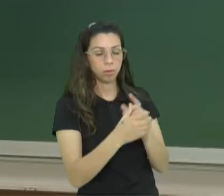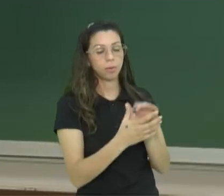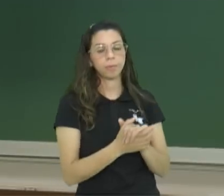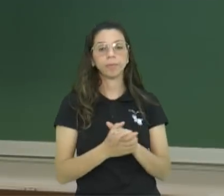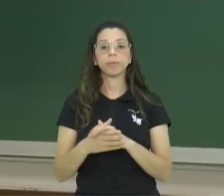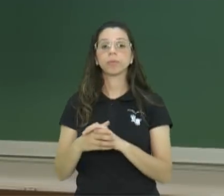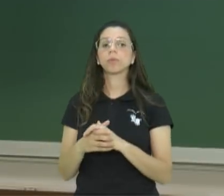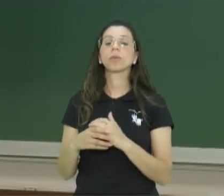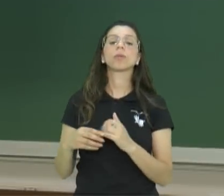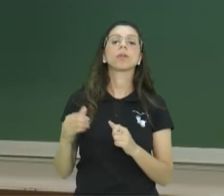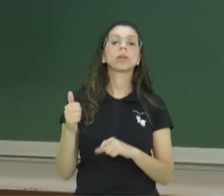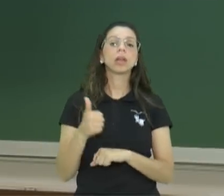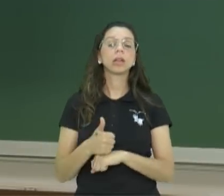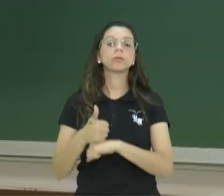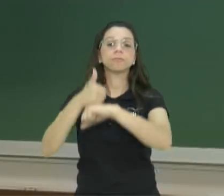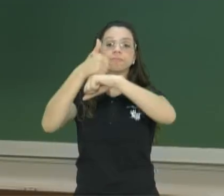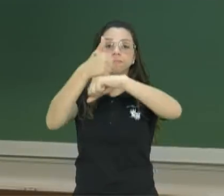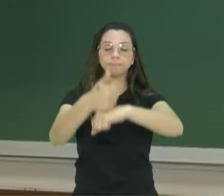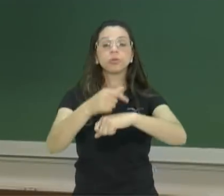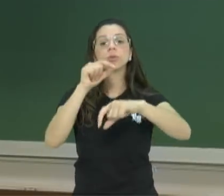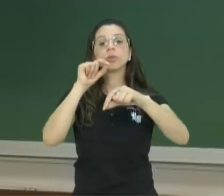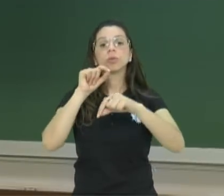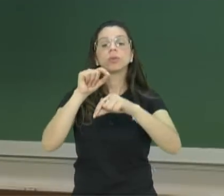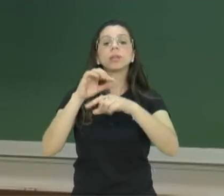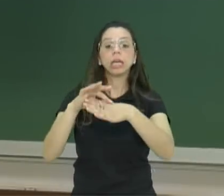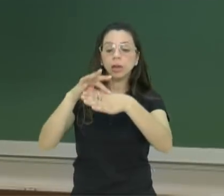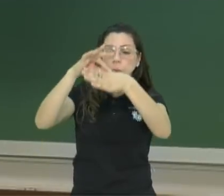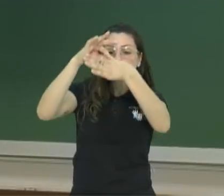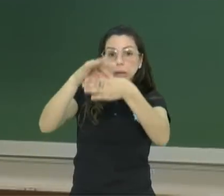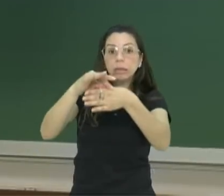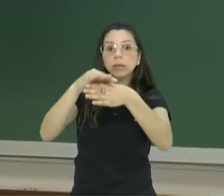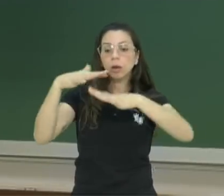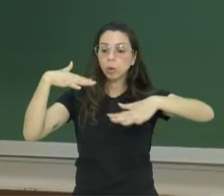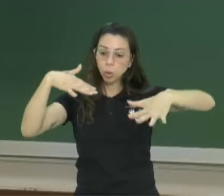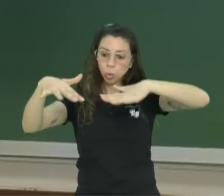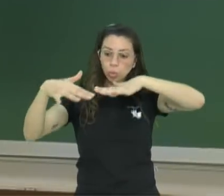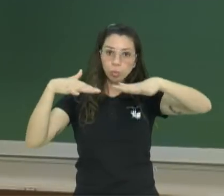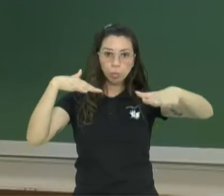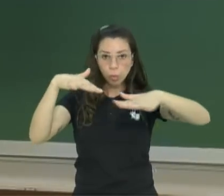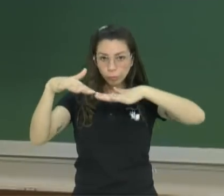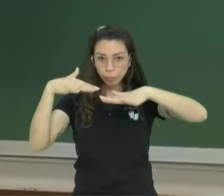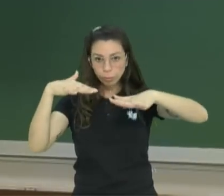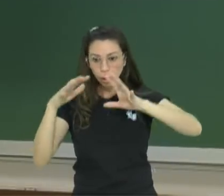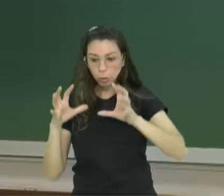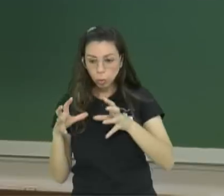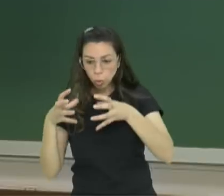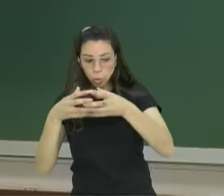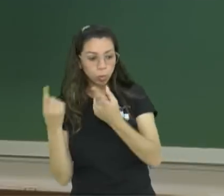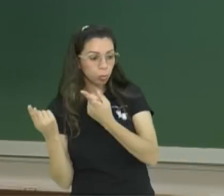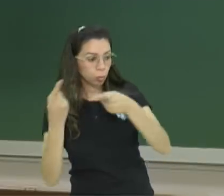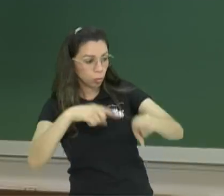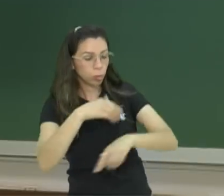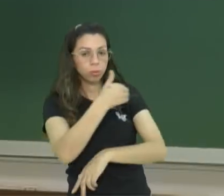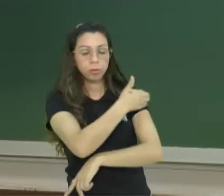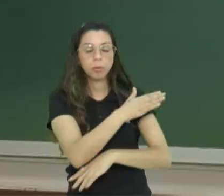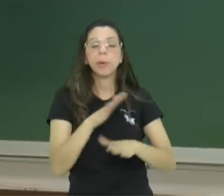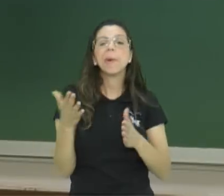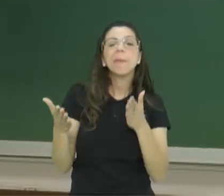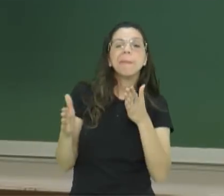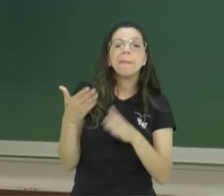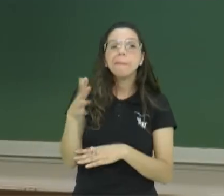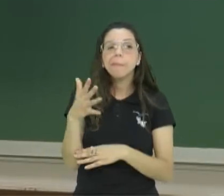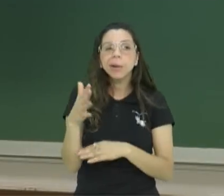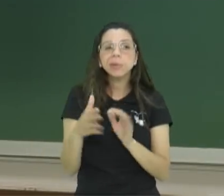dos direitos civis nos Estados Unidos em meados de 1950 até a